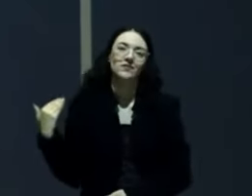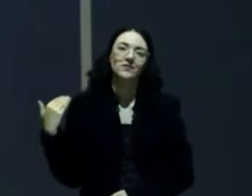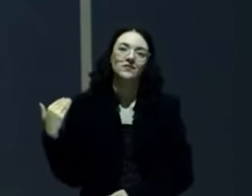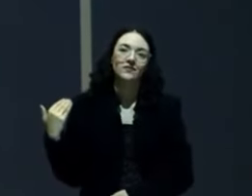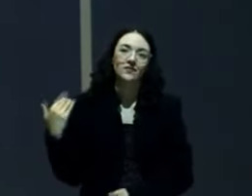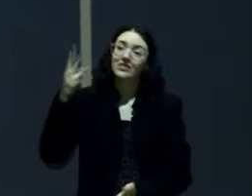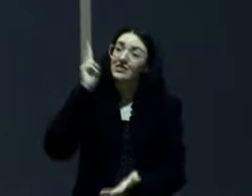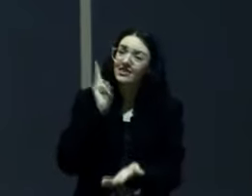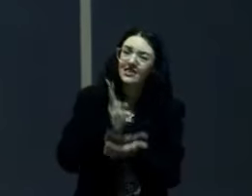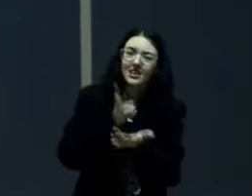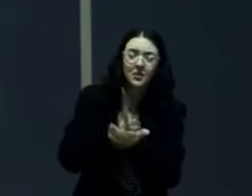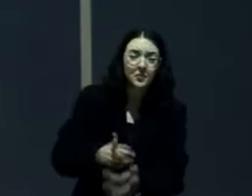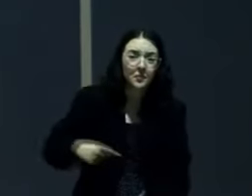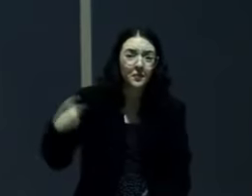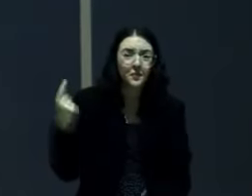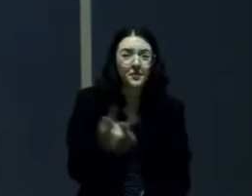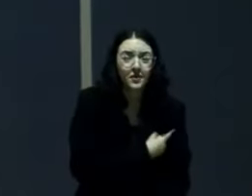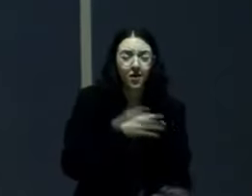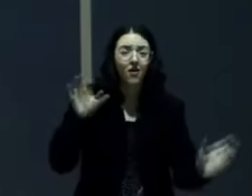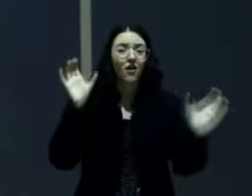Toda vez que nós participamos